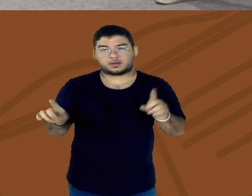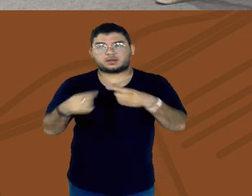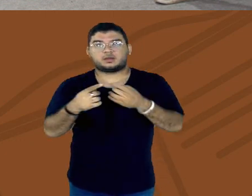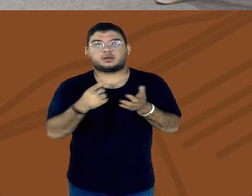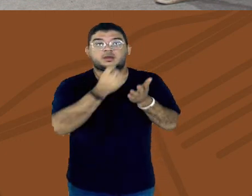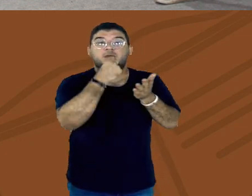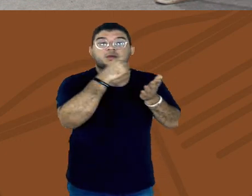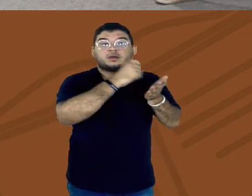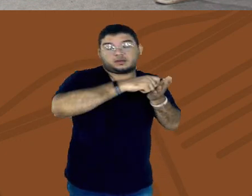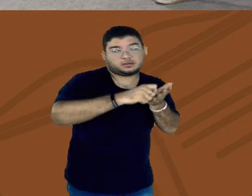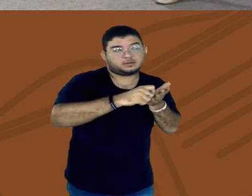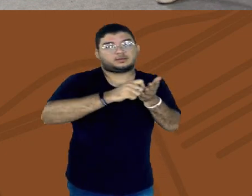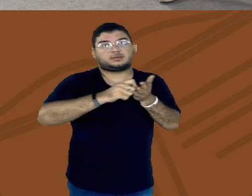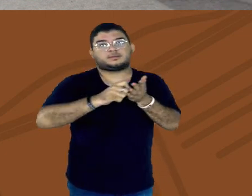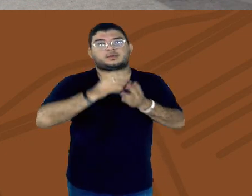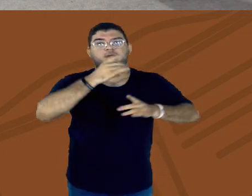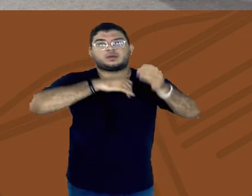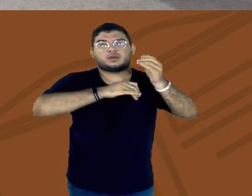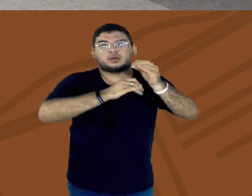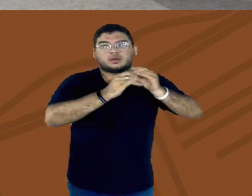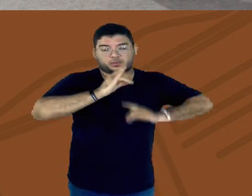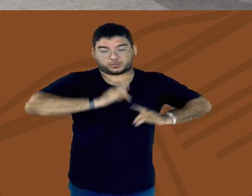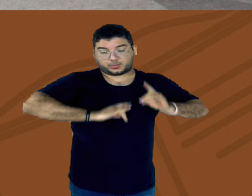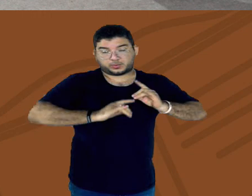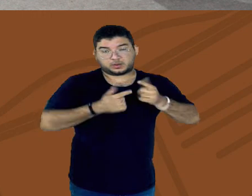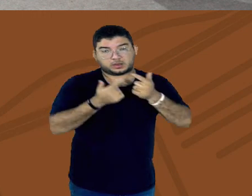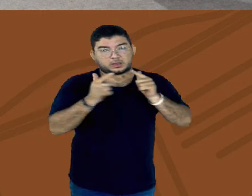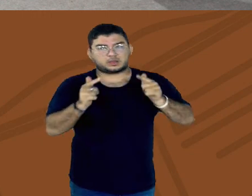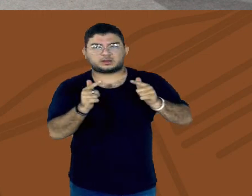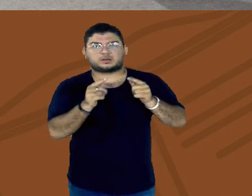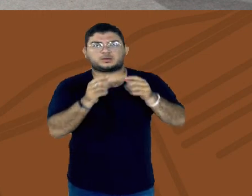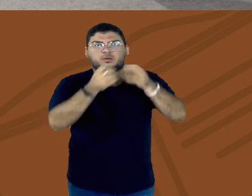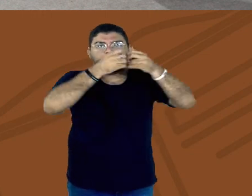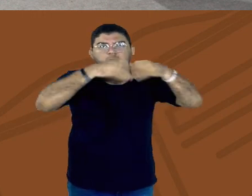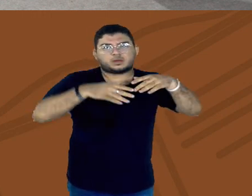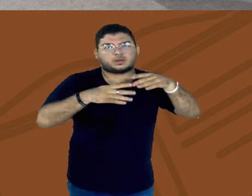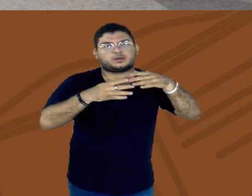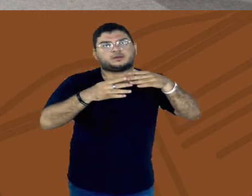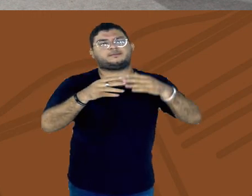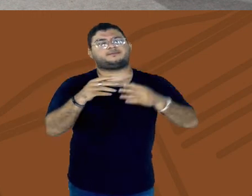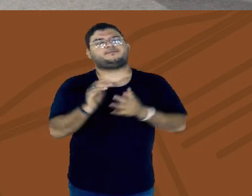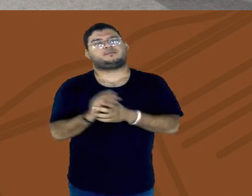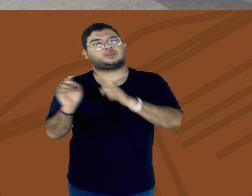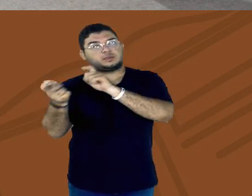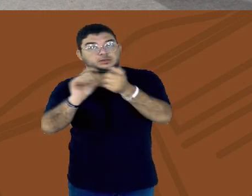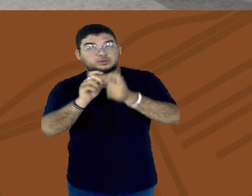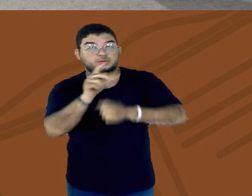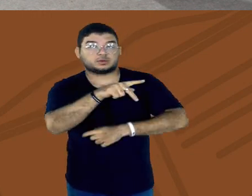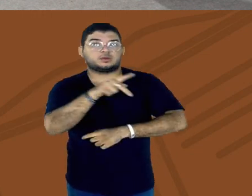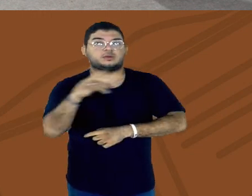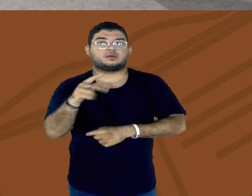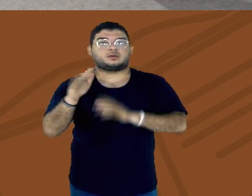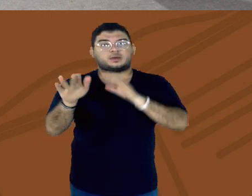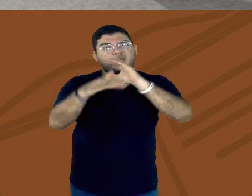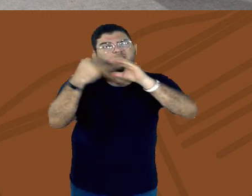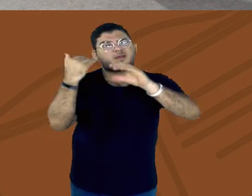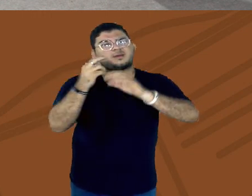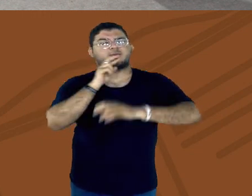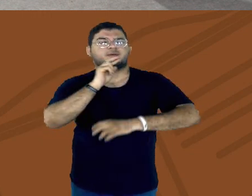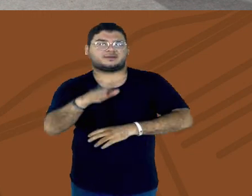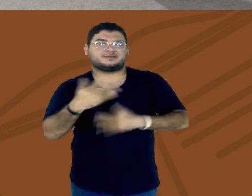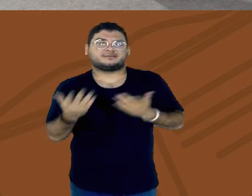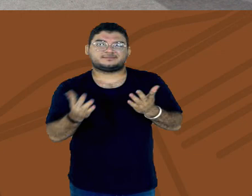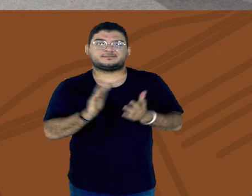que indica uma glândula que não faz parte do sistema endócrino. Então, analise com o seu professor, com a sua professora e nos envie a resposta. No